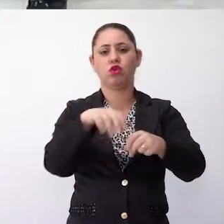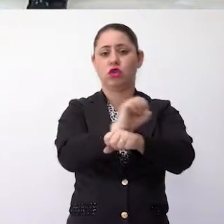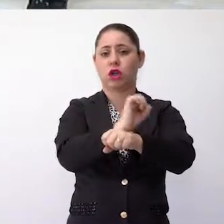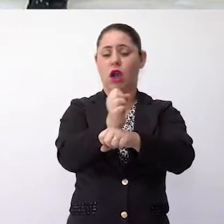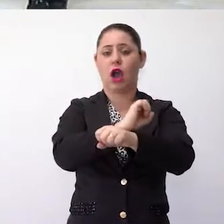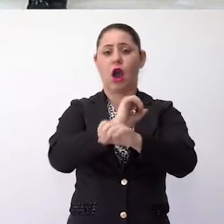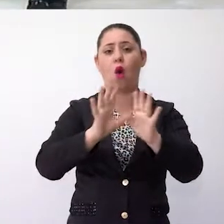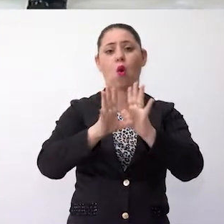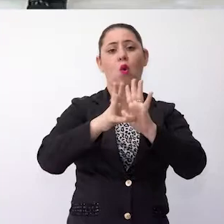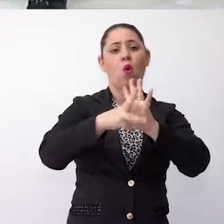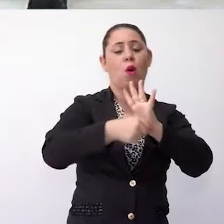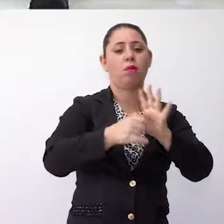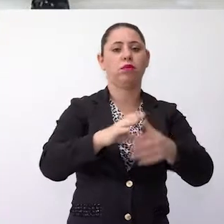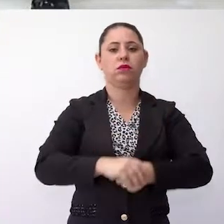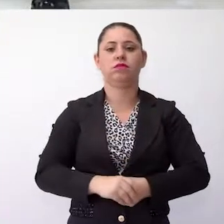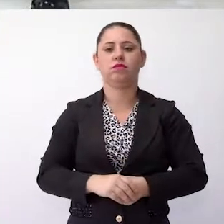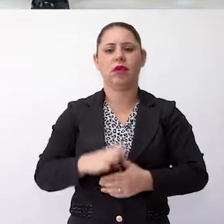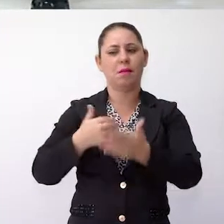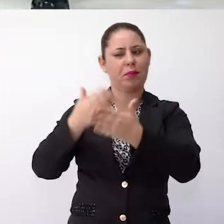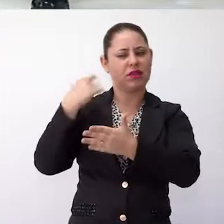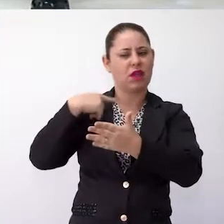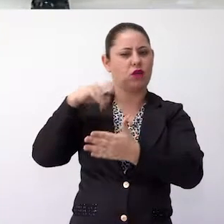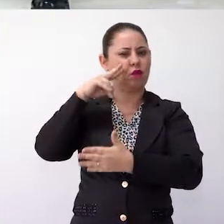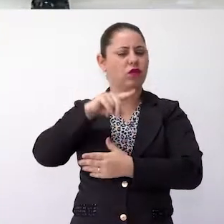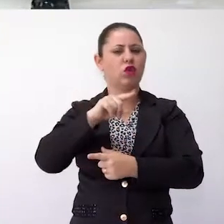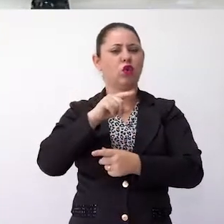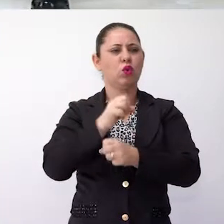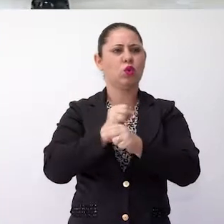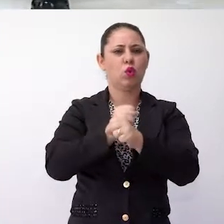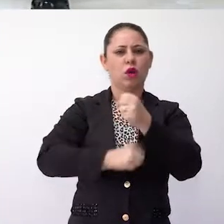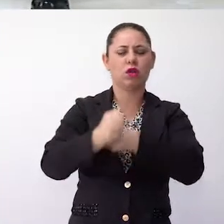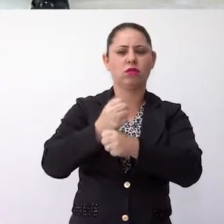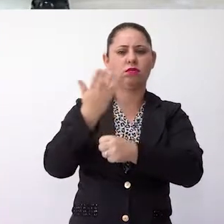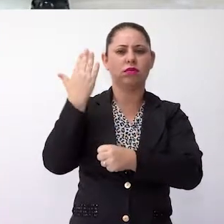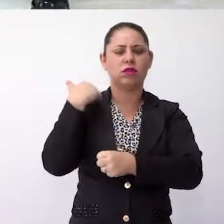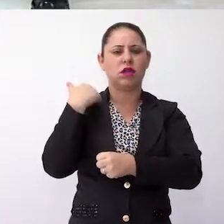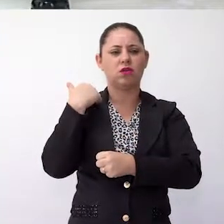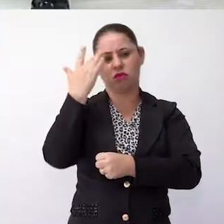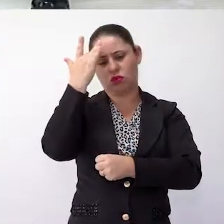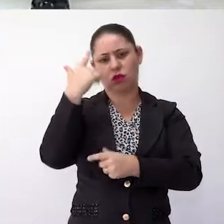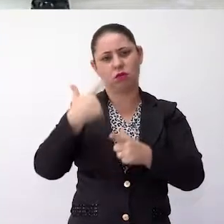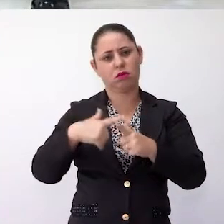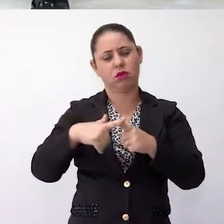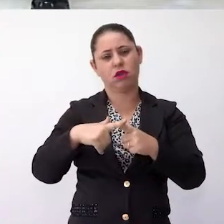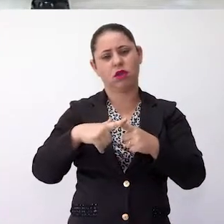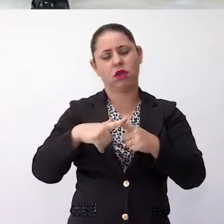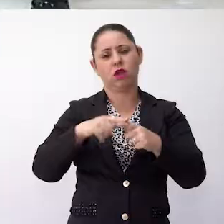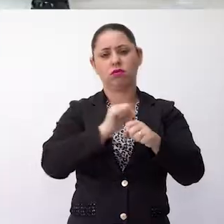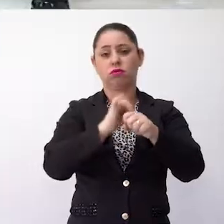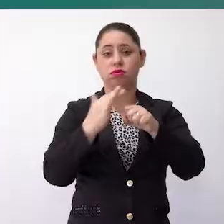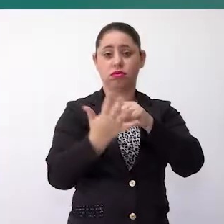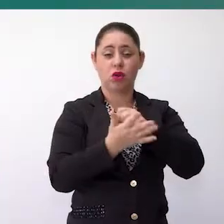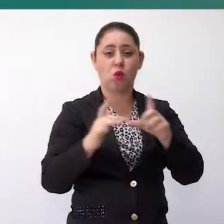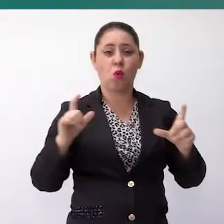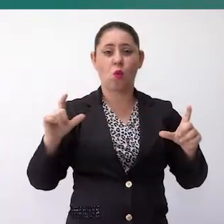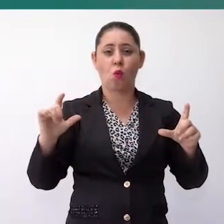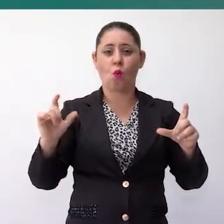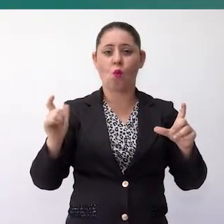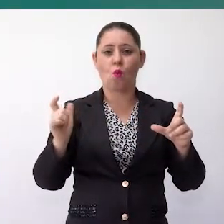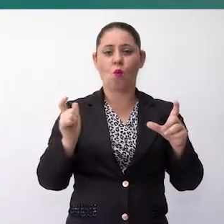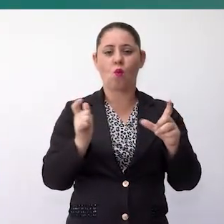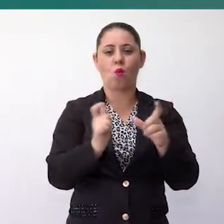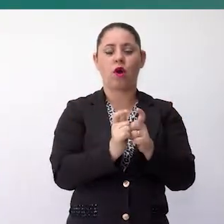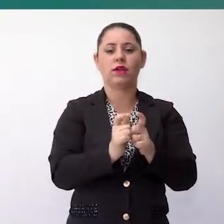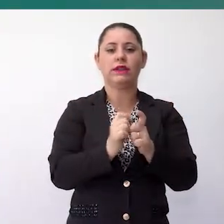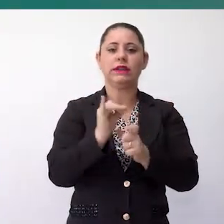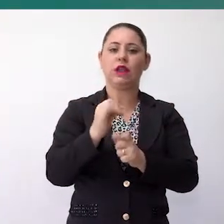roubados? Porque antigamente, eu observei que no ano passado, parece que, não sei se por causa da pandemia ou porque, houve uma diminuição, se é